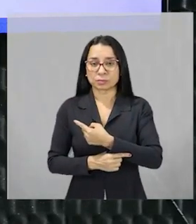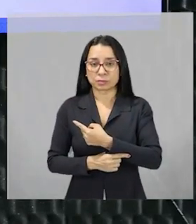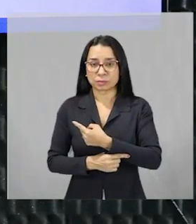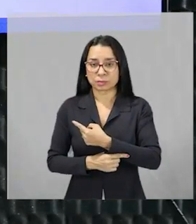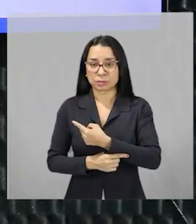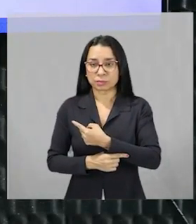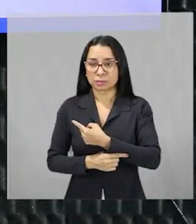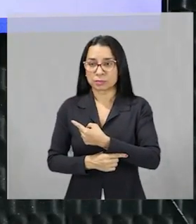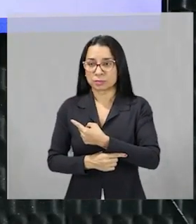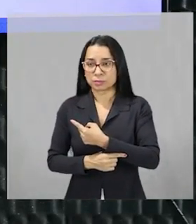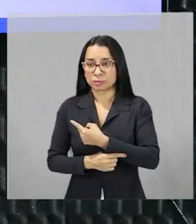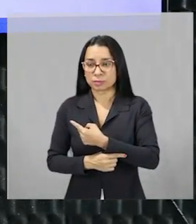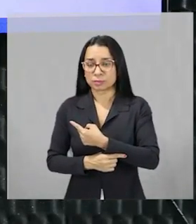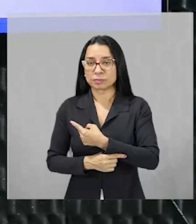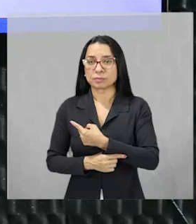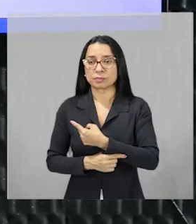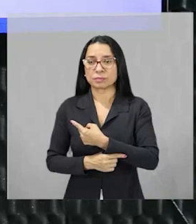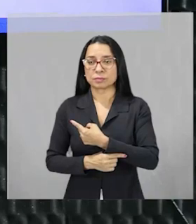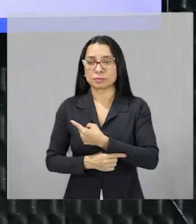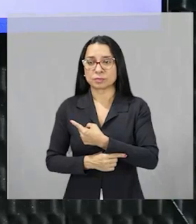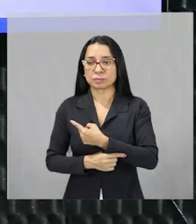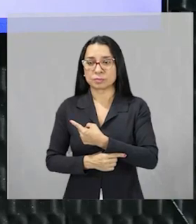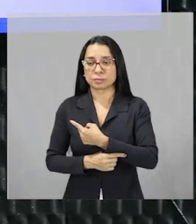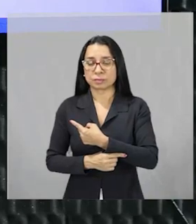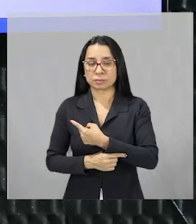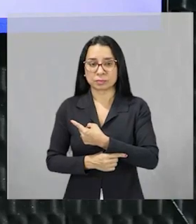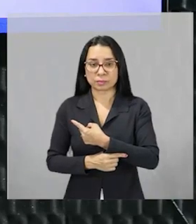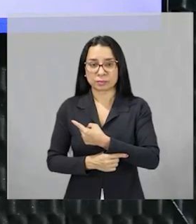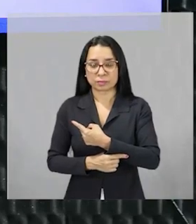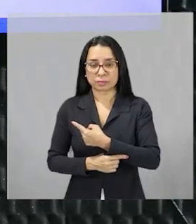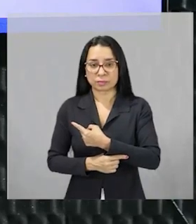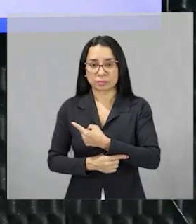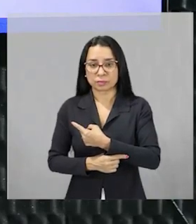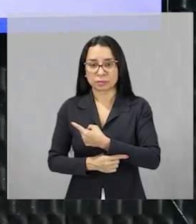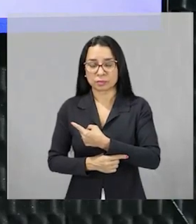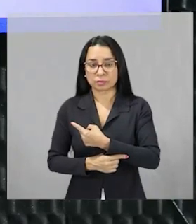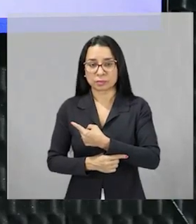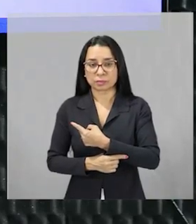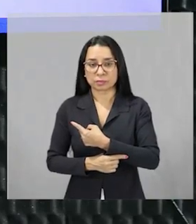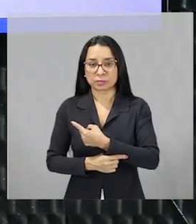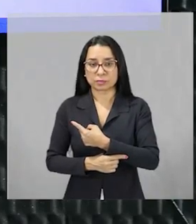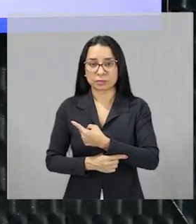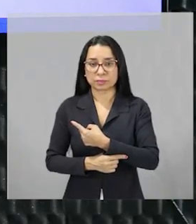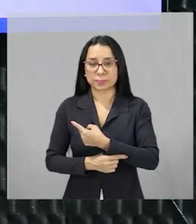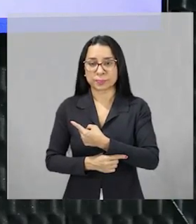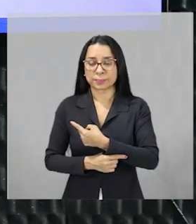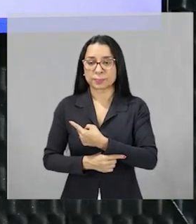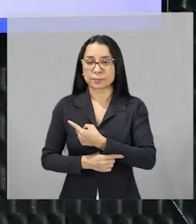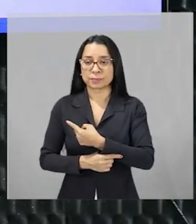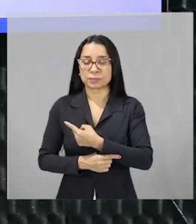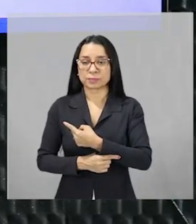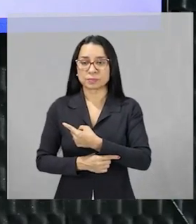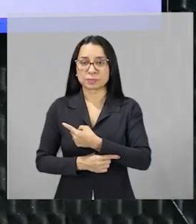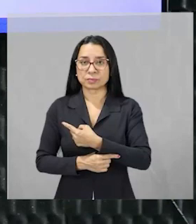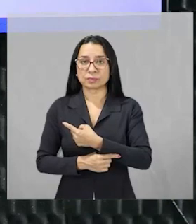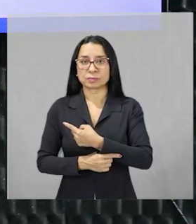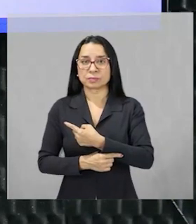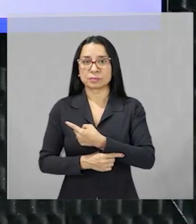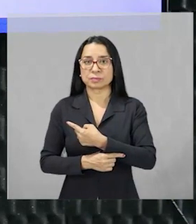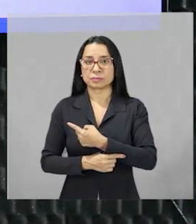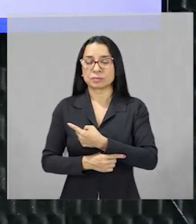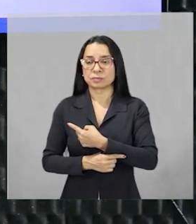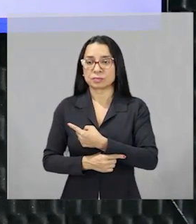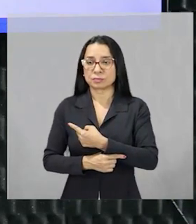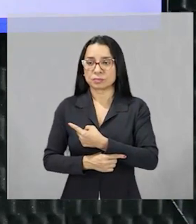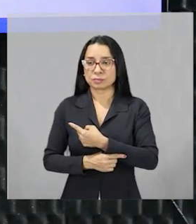de, abre aspas, cidade maravilhosa, muito conhecida, né? Fecha aspas. Mas seu passado esconde apelidos